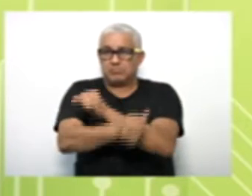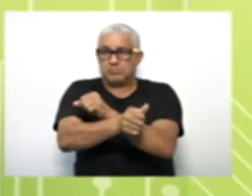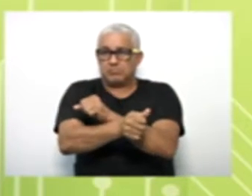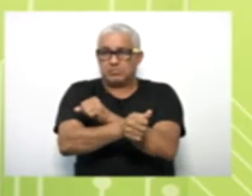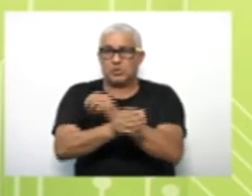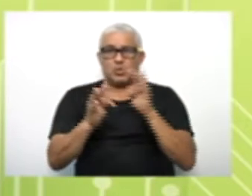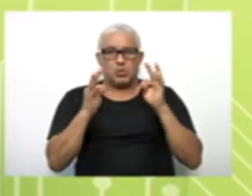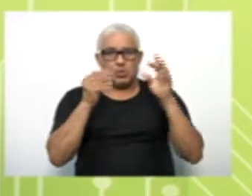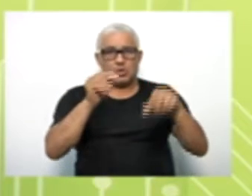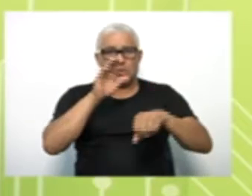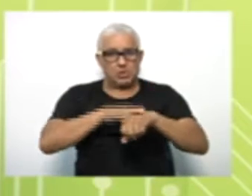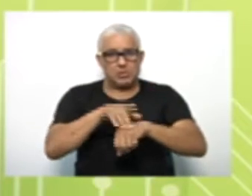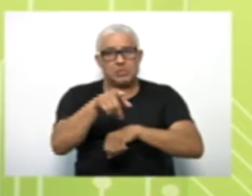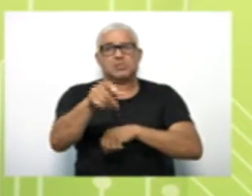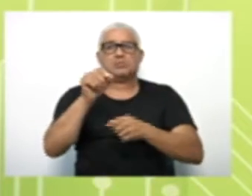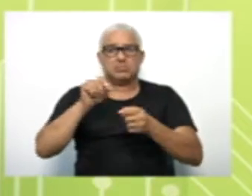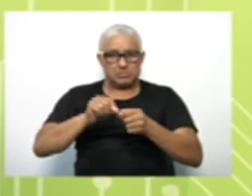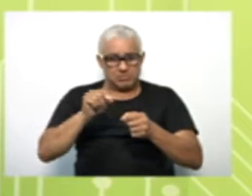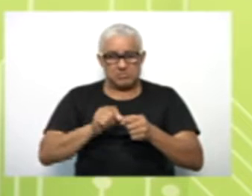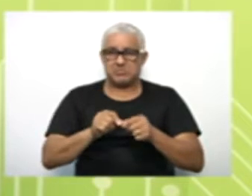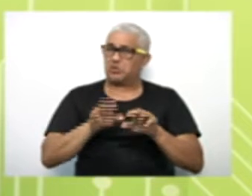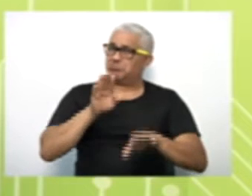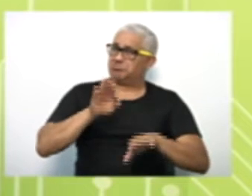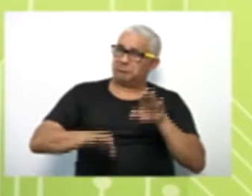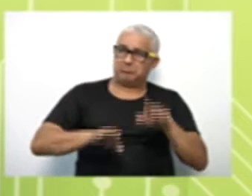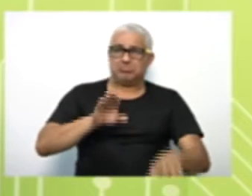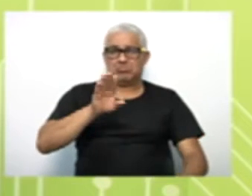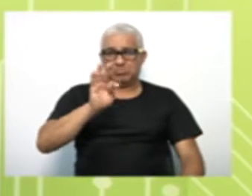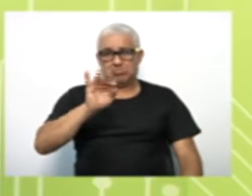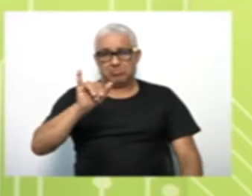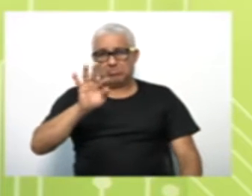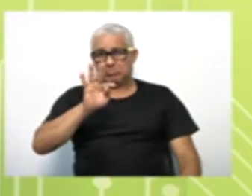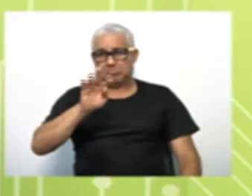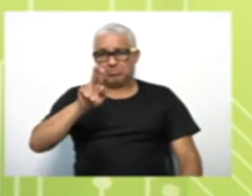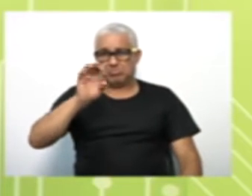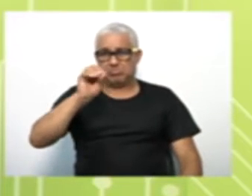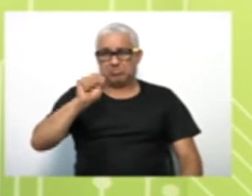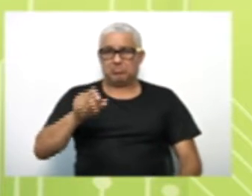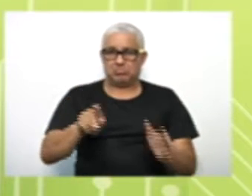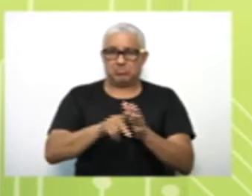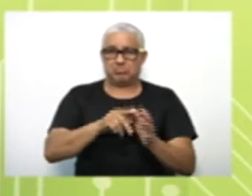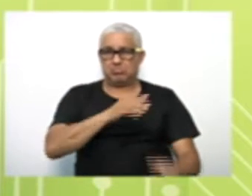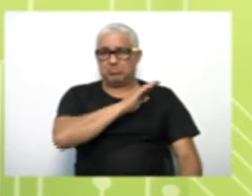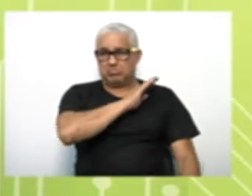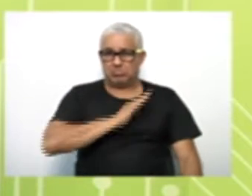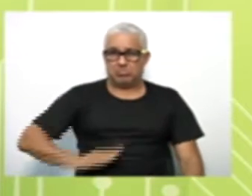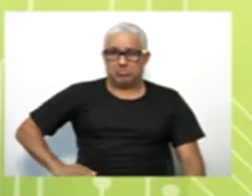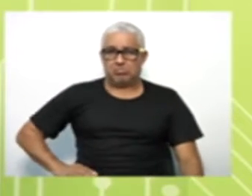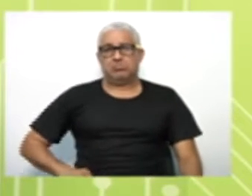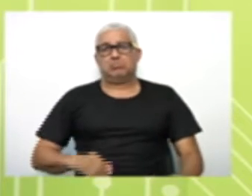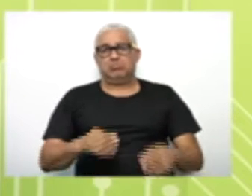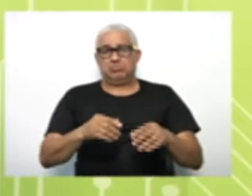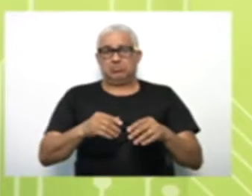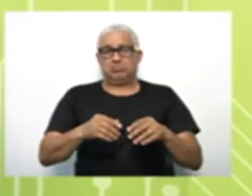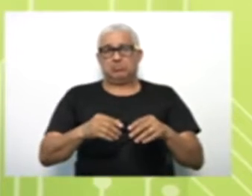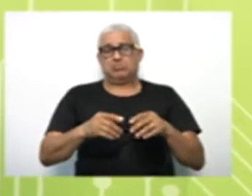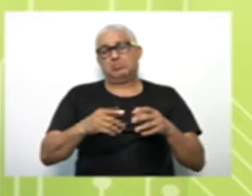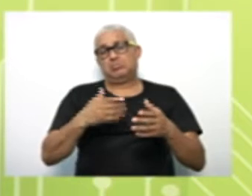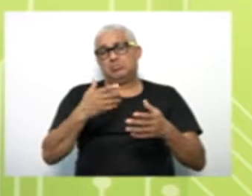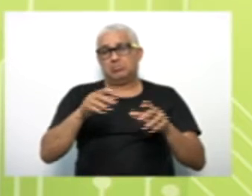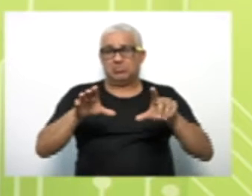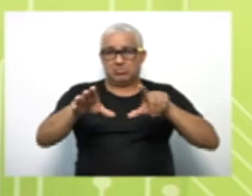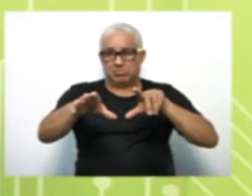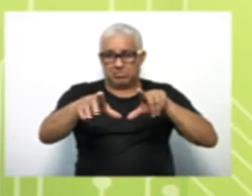você realiza, independente de títulos do governo, ou títulos de renda, ou certificados de depósito bancário, que são